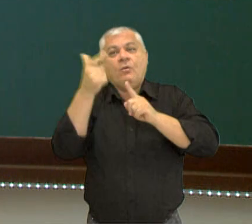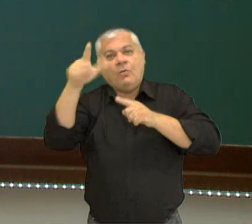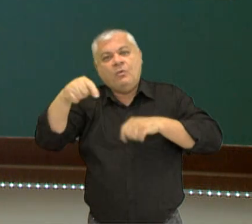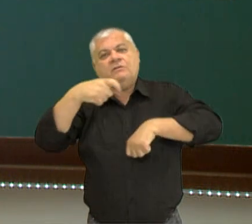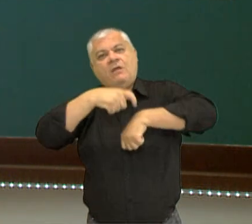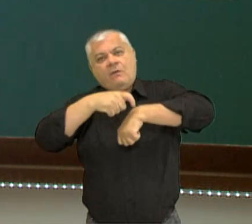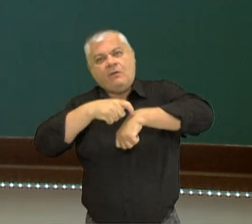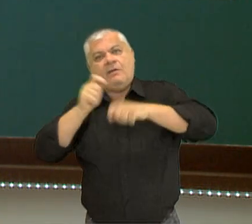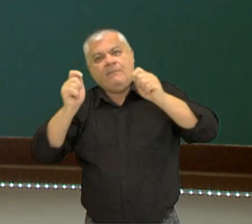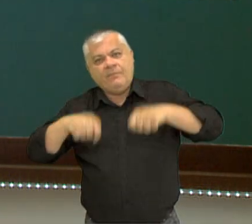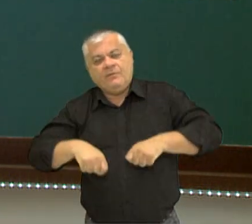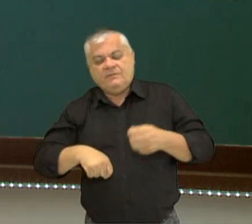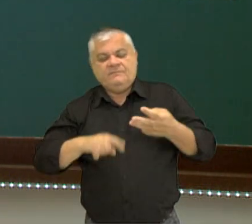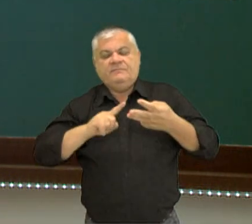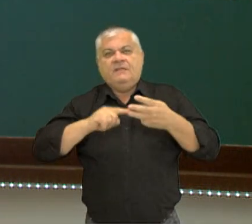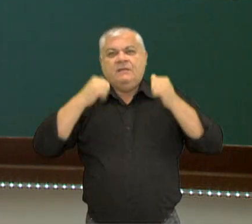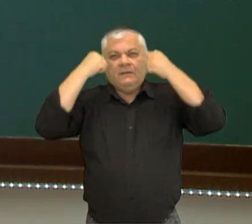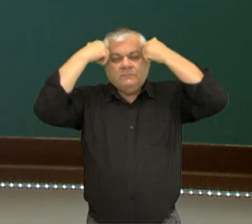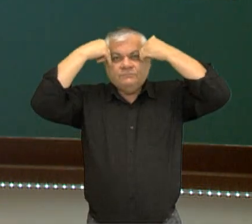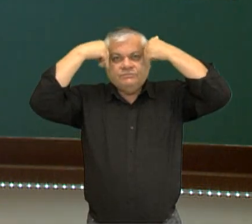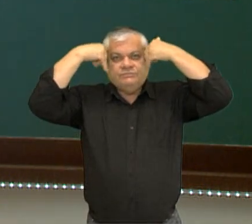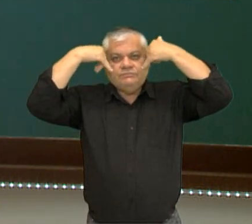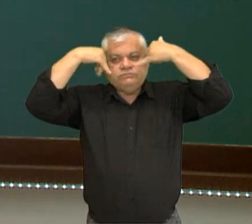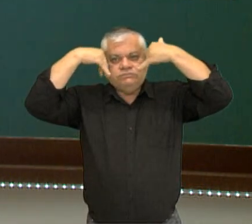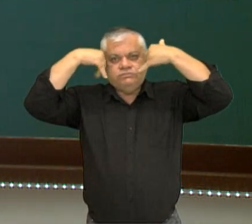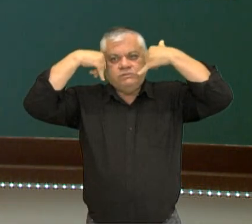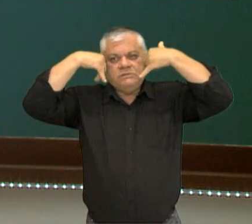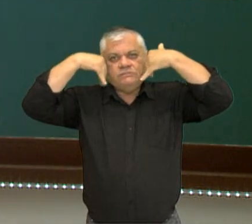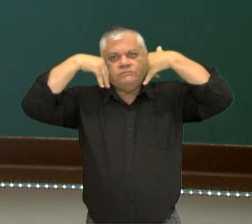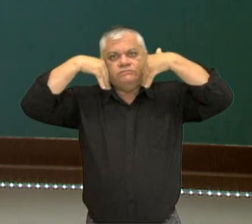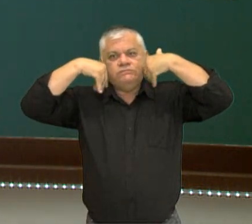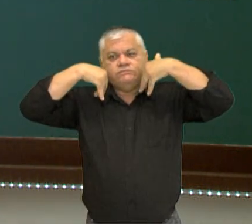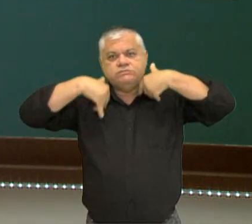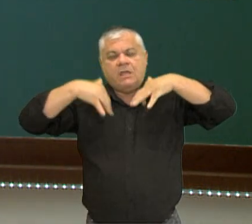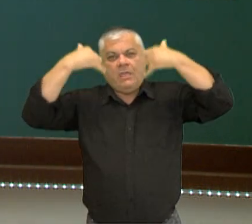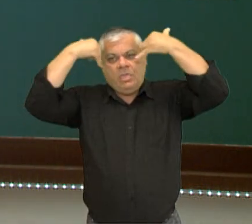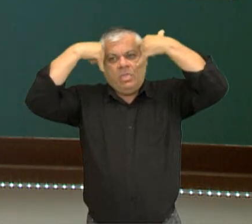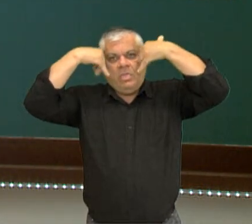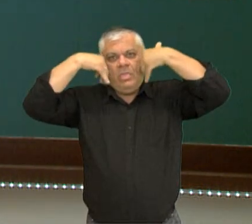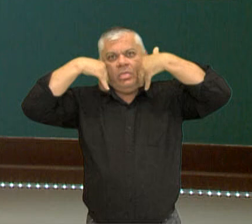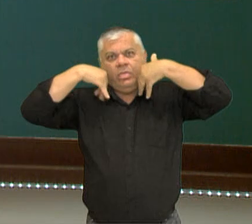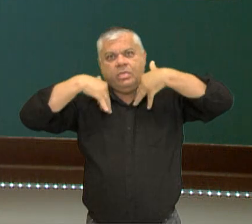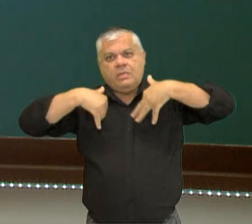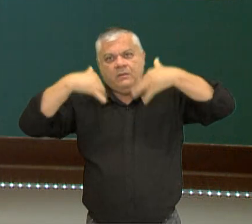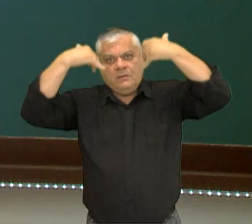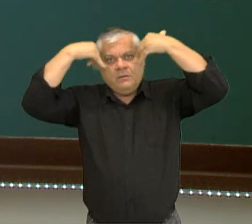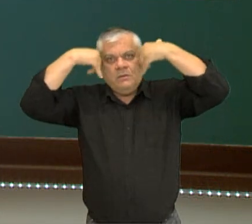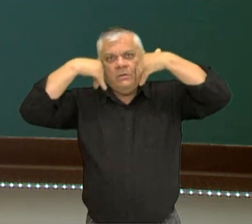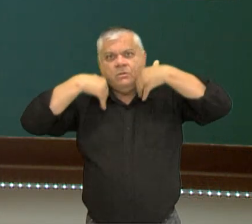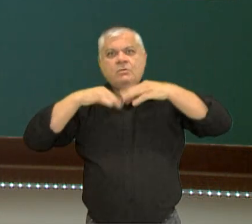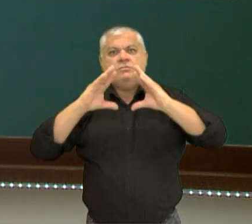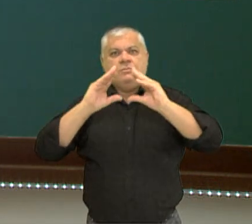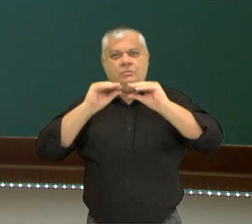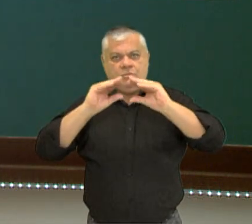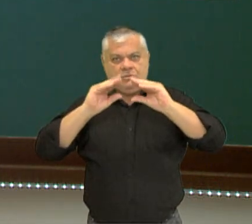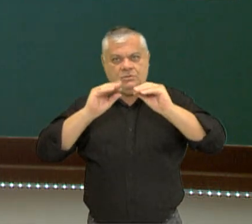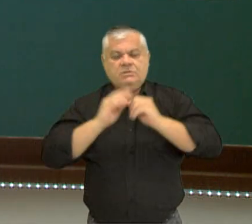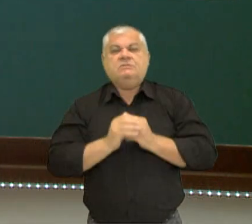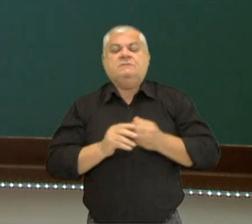do dia. Sudorese noturna, o que quer dizer isso? Muito suor à noite,